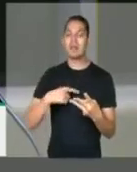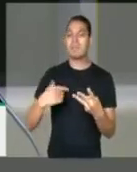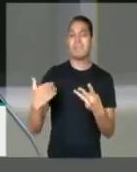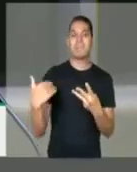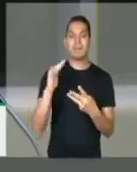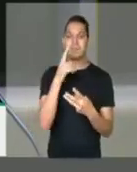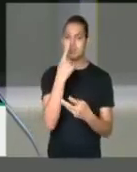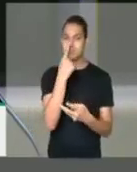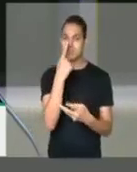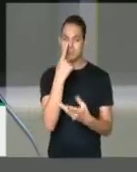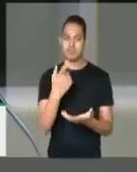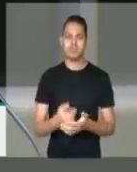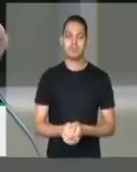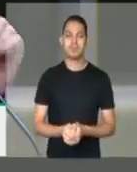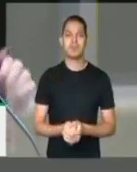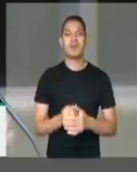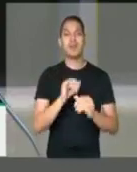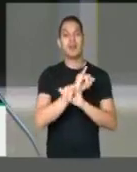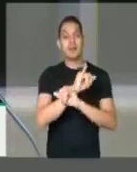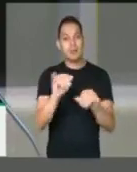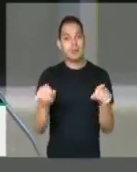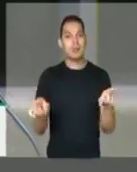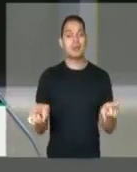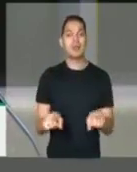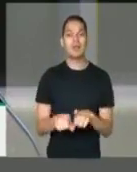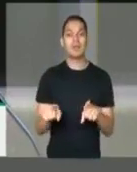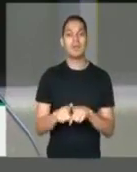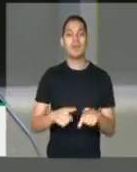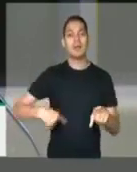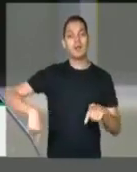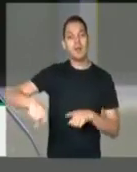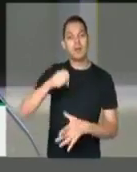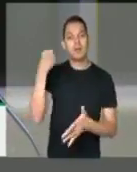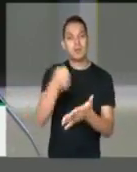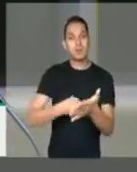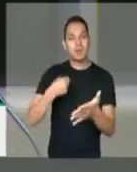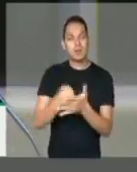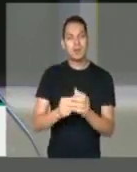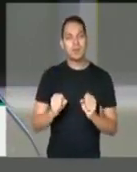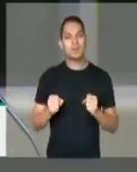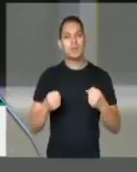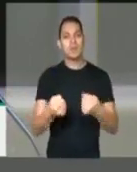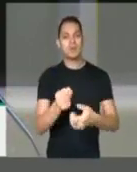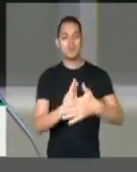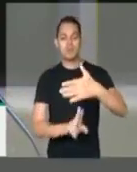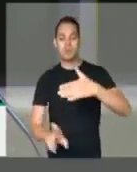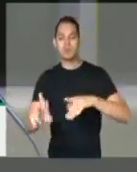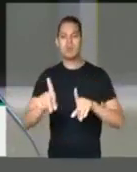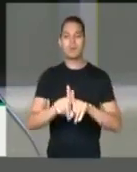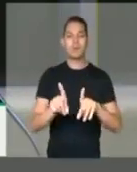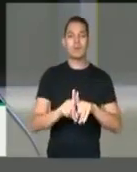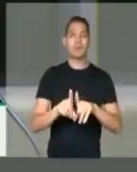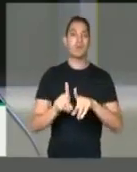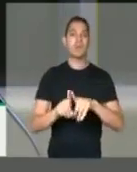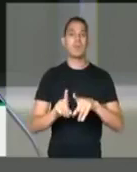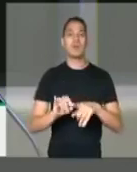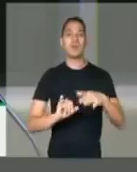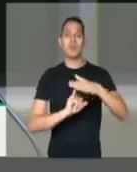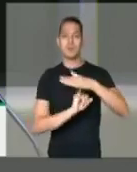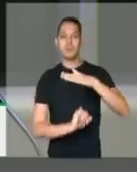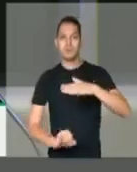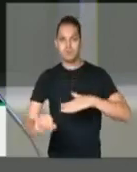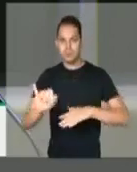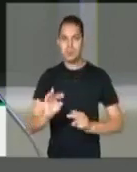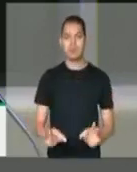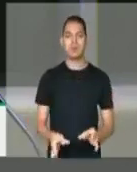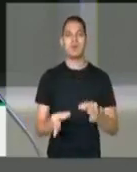mais proximidade. Dizer também que a luta pelas universidades e institutos tecnológicos continuam. Estamos